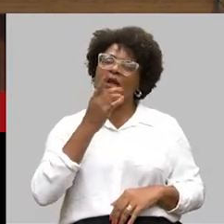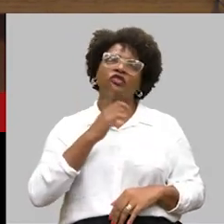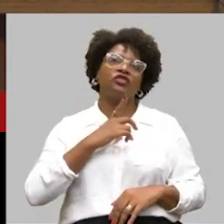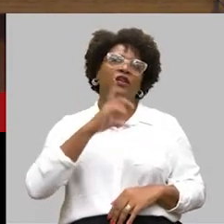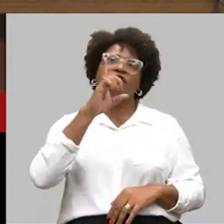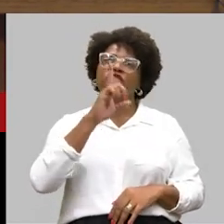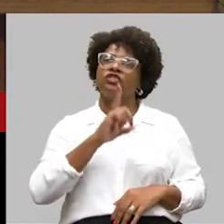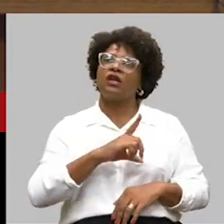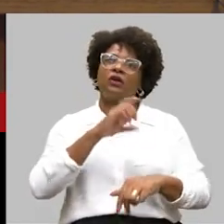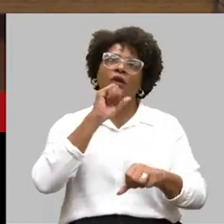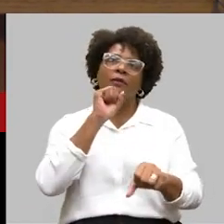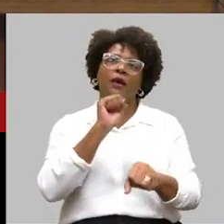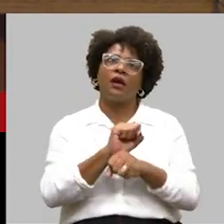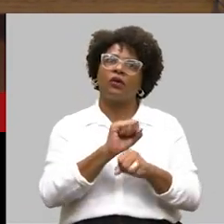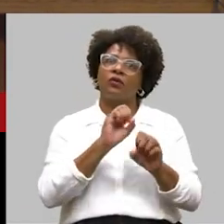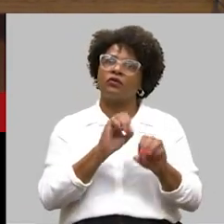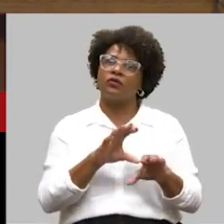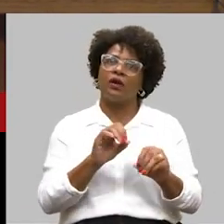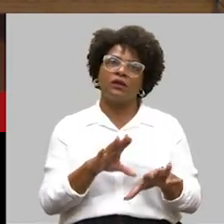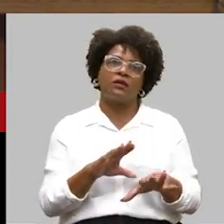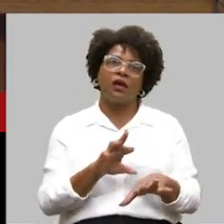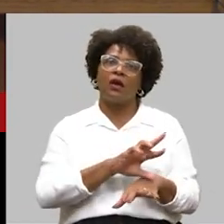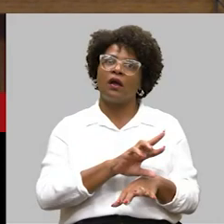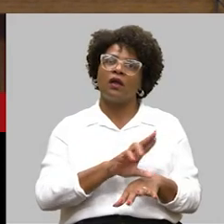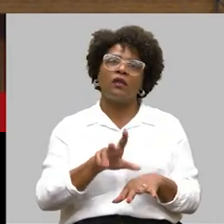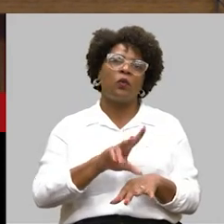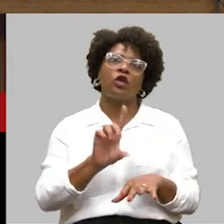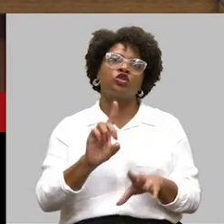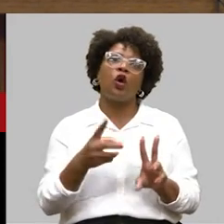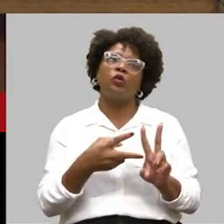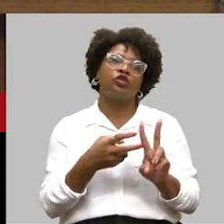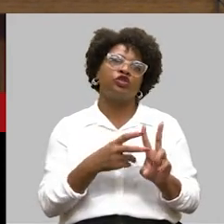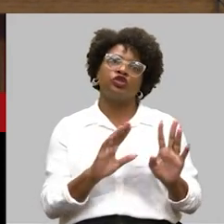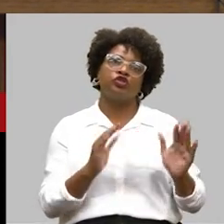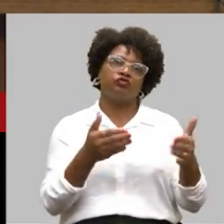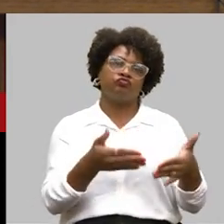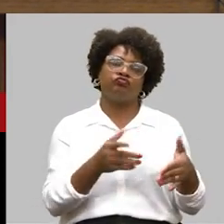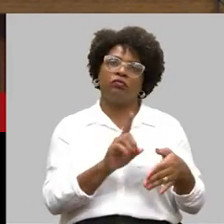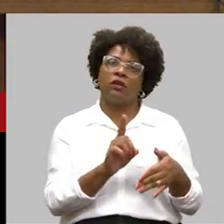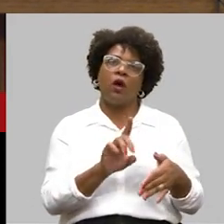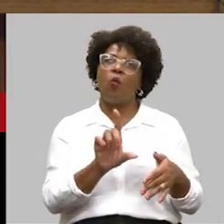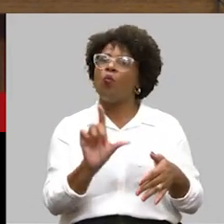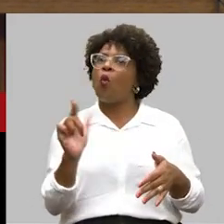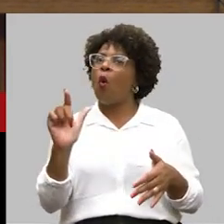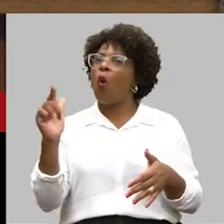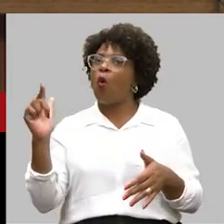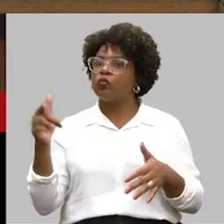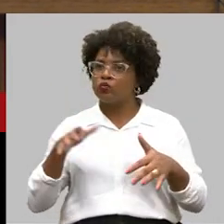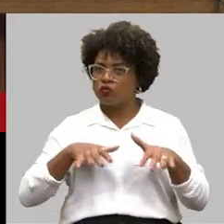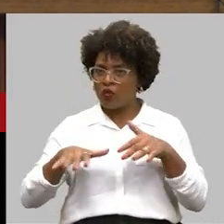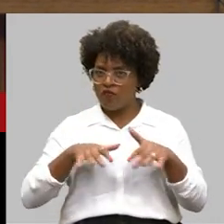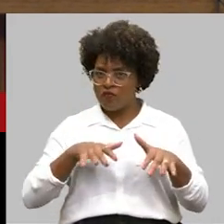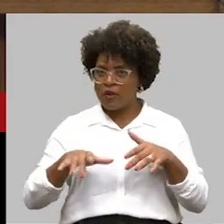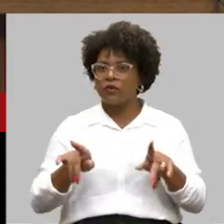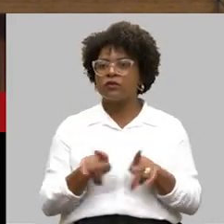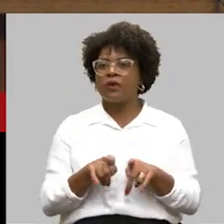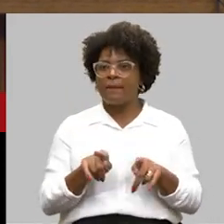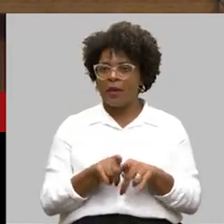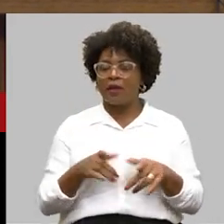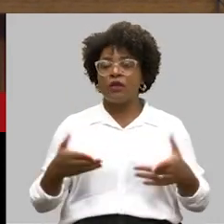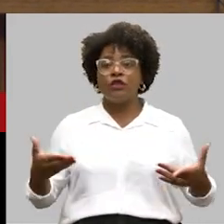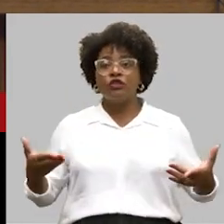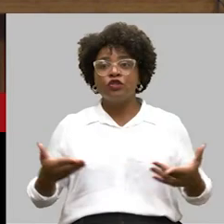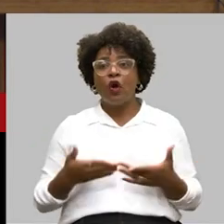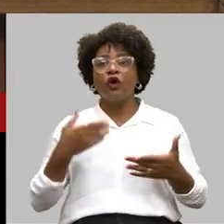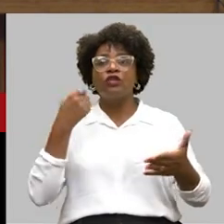educação não só nós povos indígenas mas os outros povos né os movimentos e a gente hoje vem lutando para